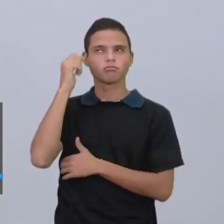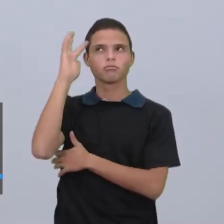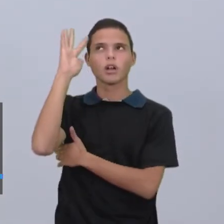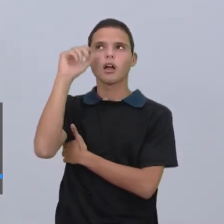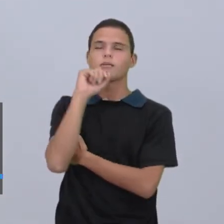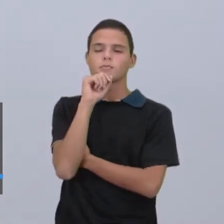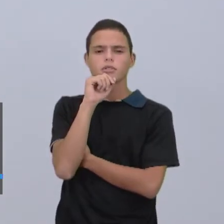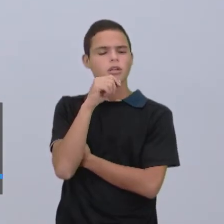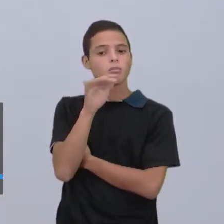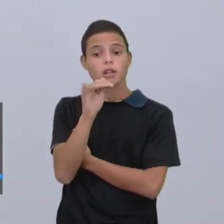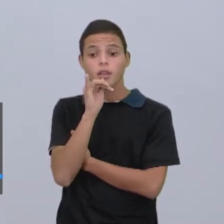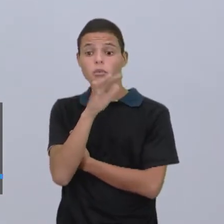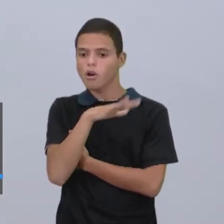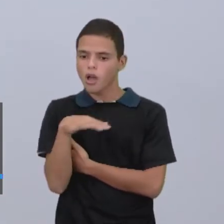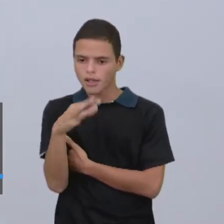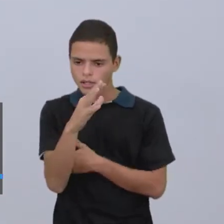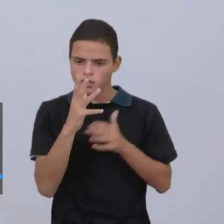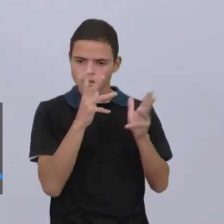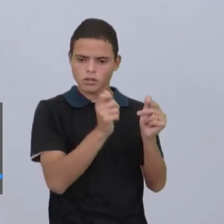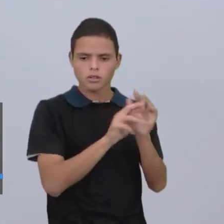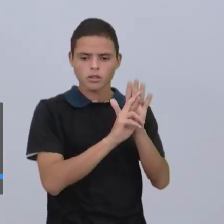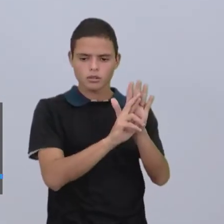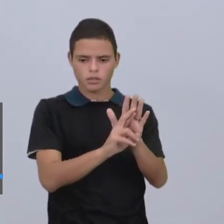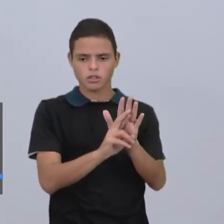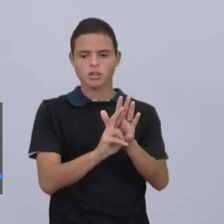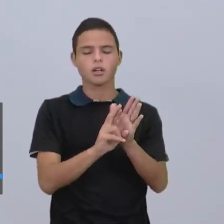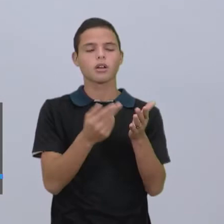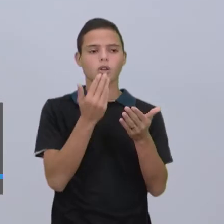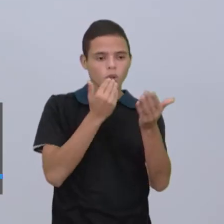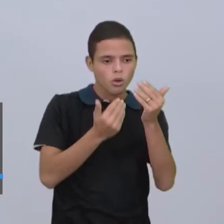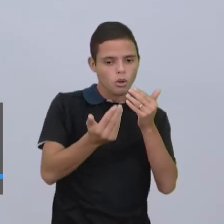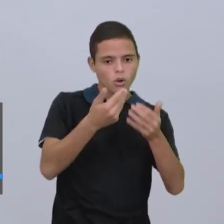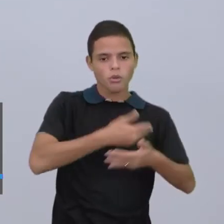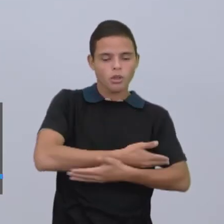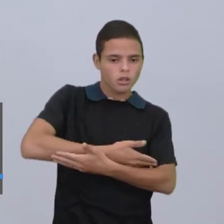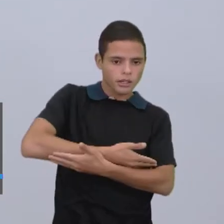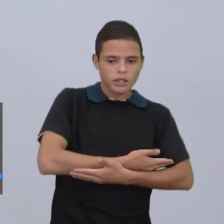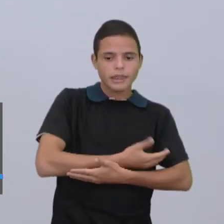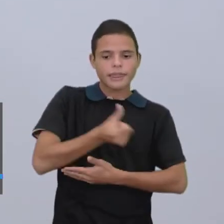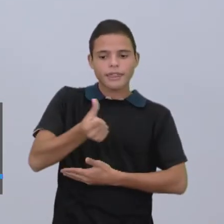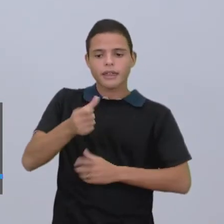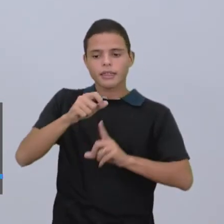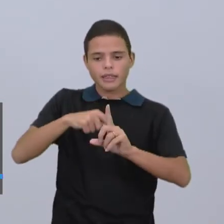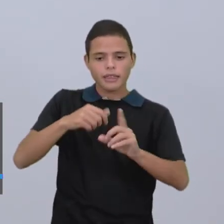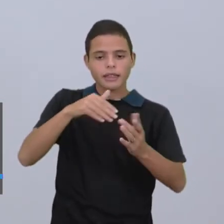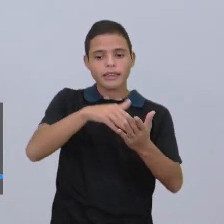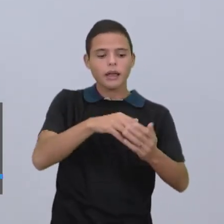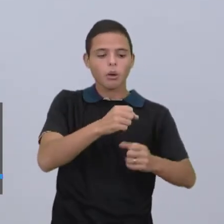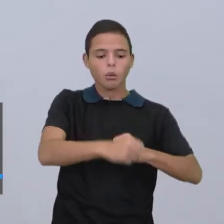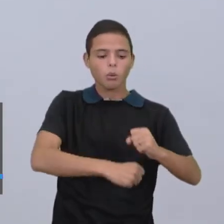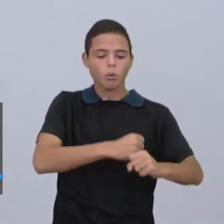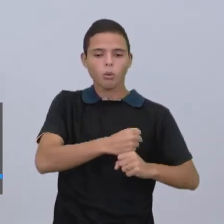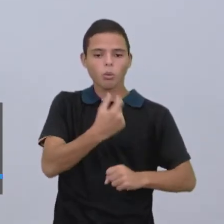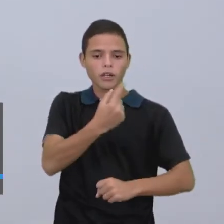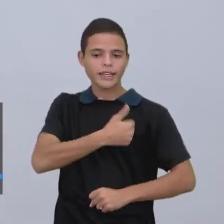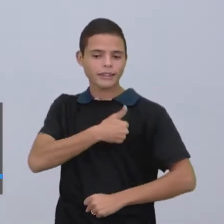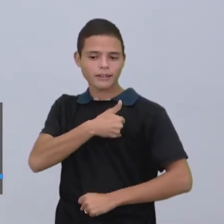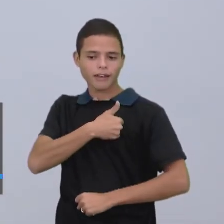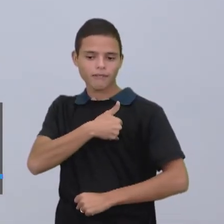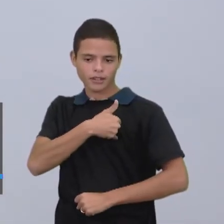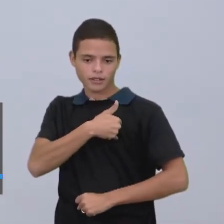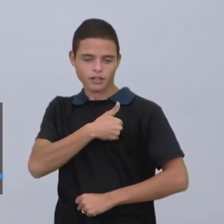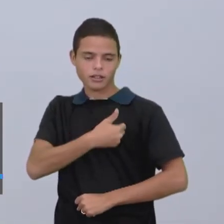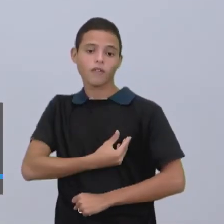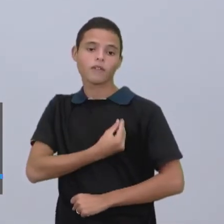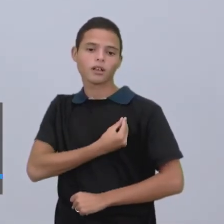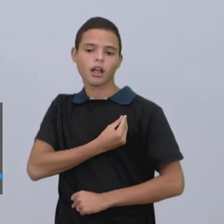eu quero todo mundo que representa, que consome papinha de 6 meses a 1 ano. E aí eu pego aquele grupo